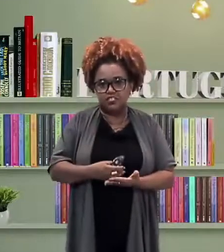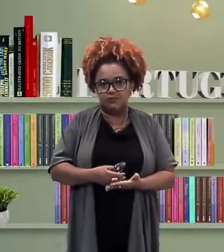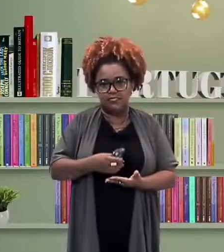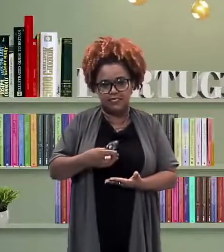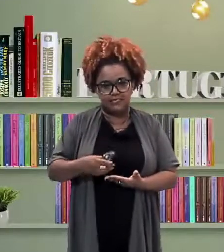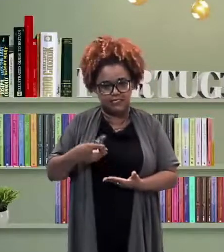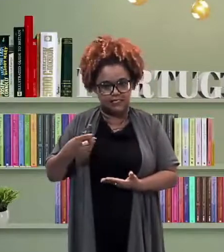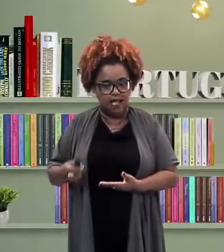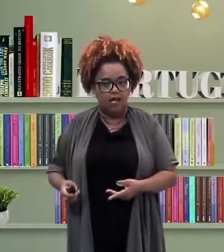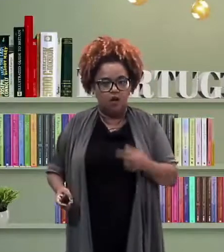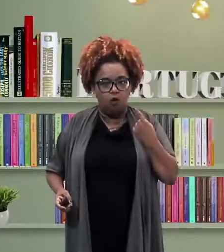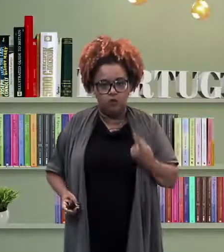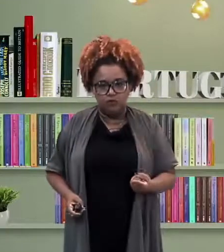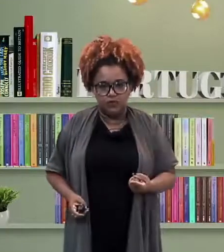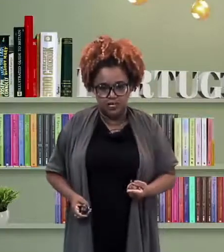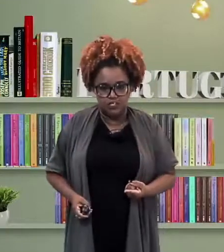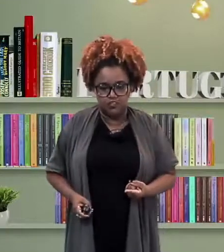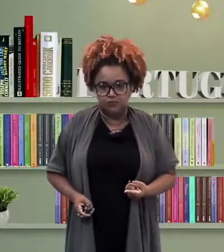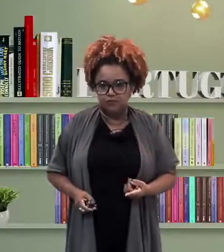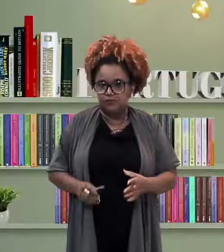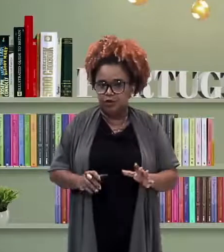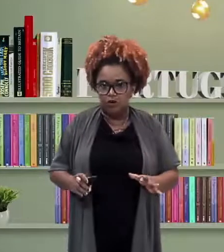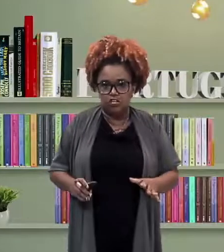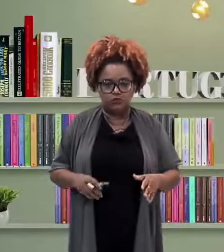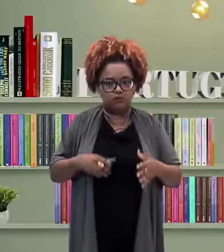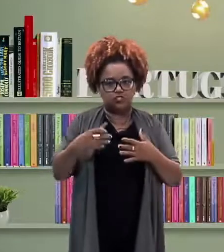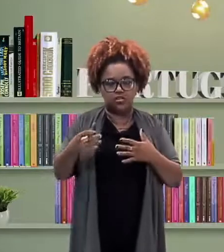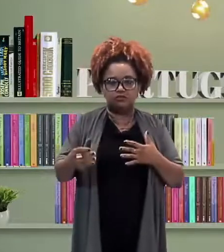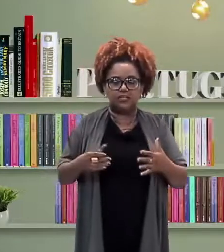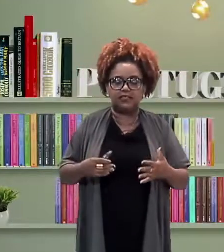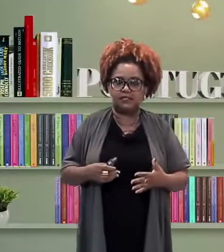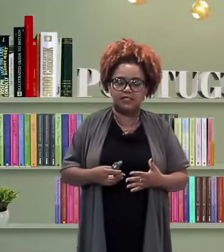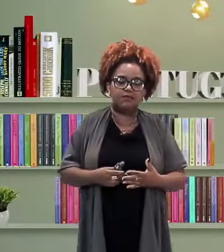usou, com as devidas funções, tá?